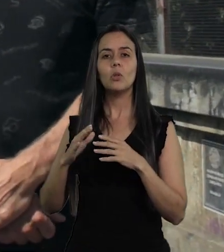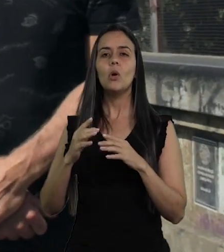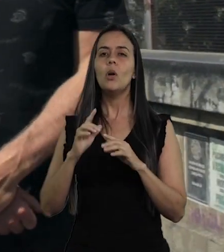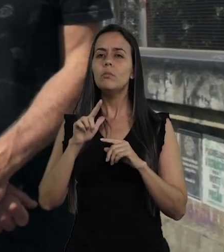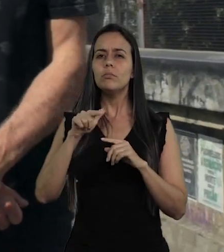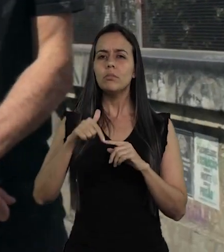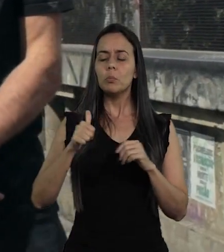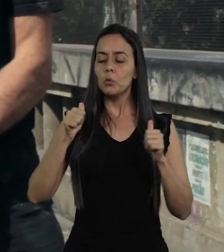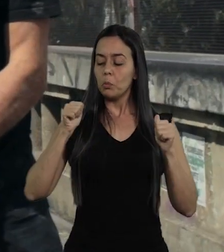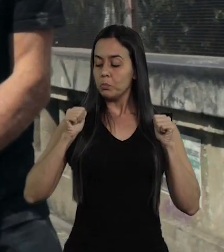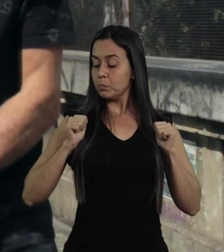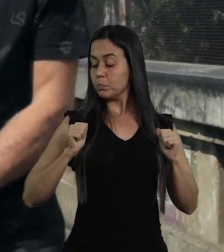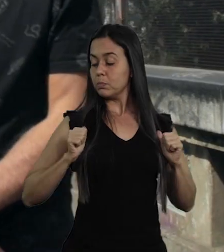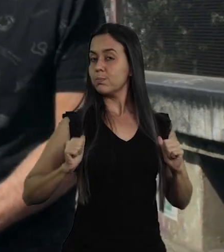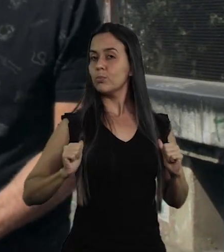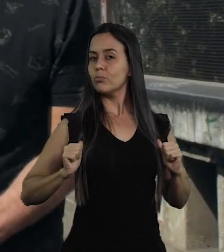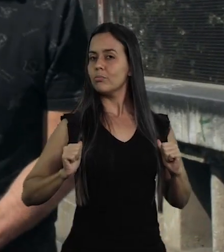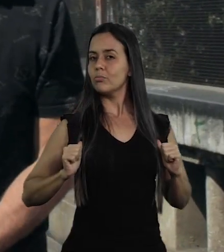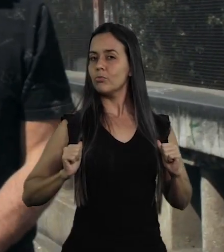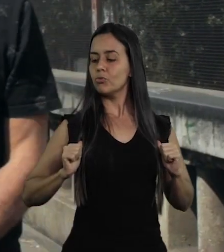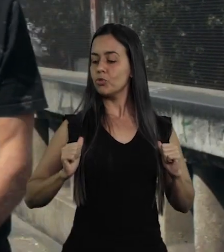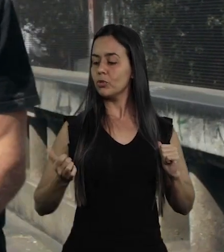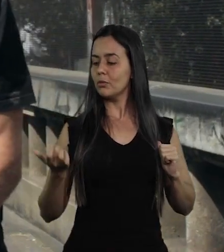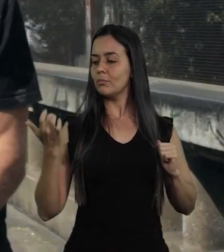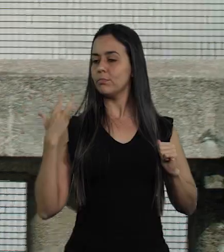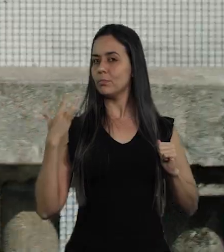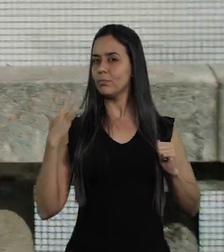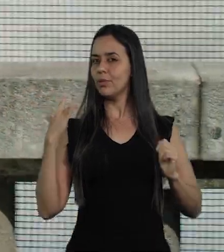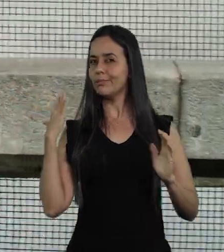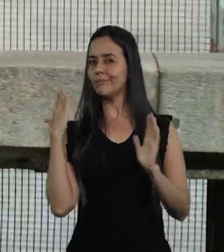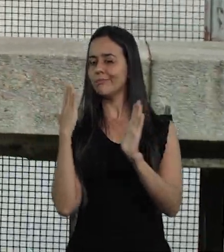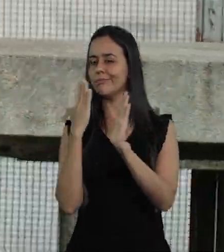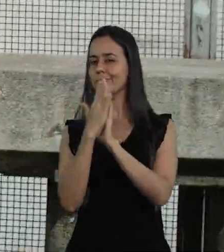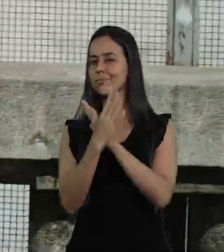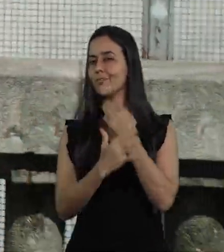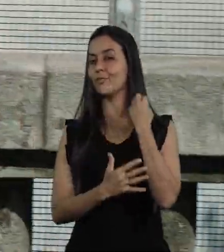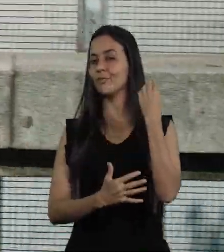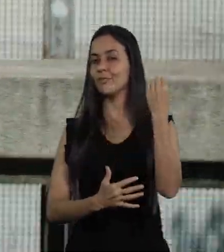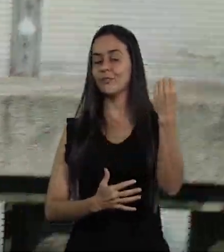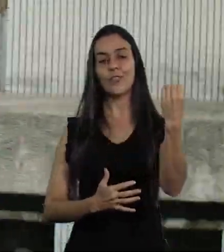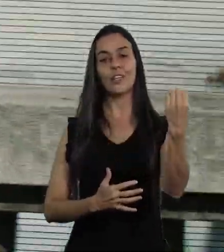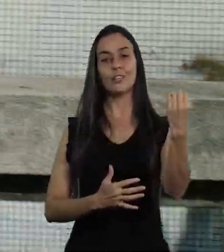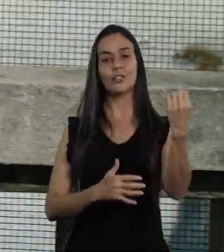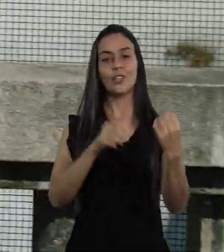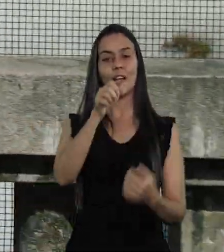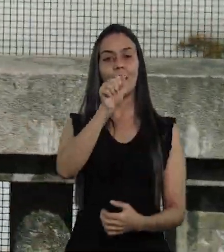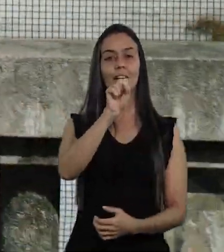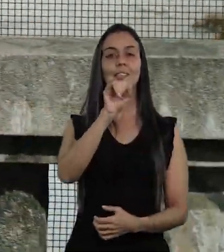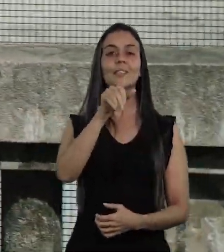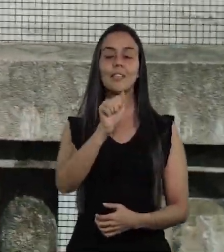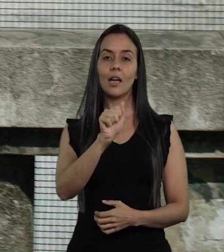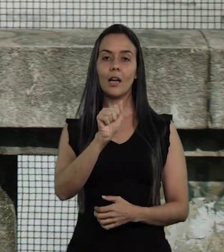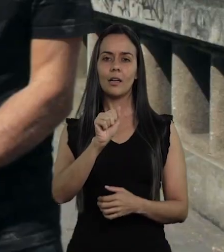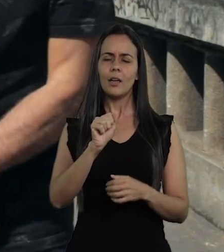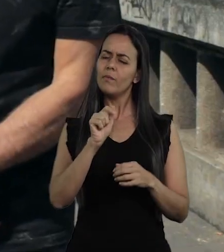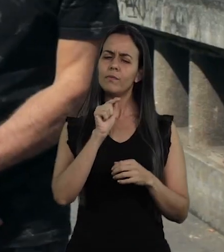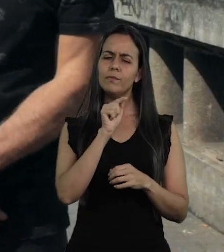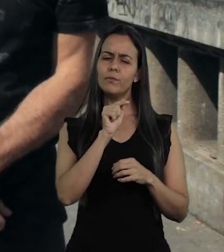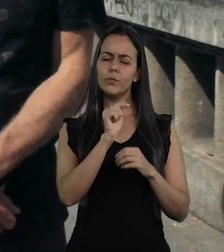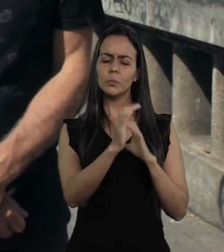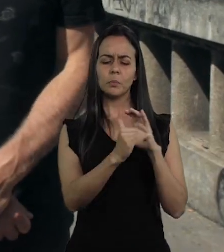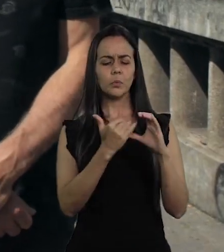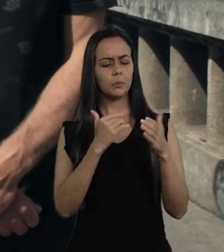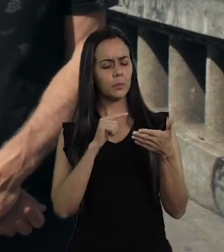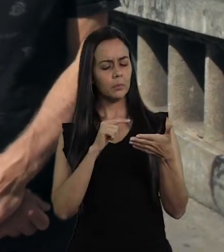mala, uma mochila e fui para a Ásia. Eu estava num mergulho. Quando você me escreveu, eu estava